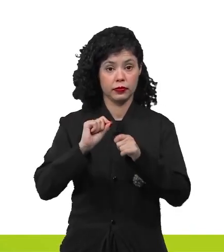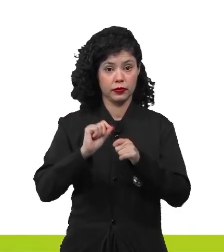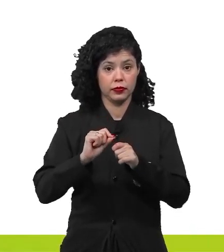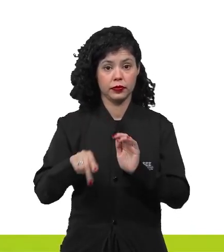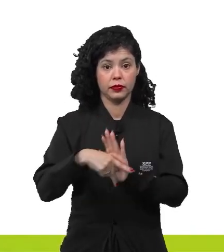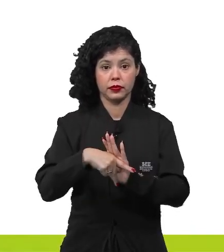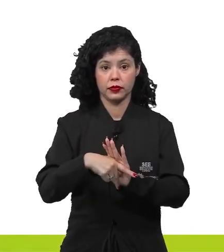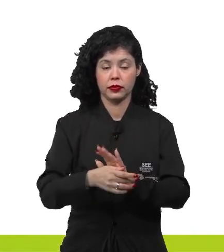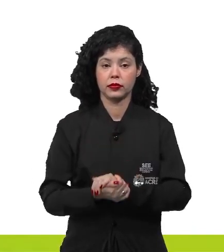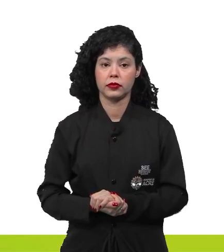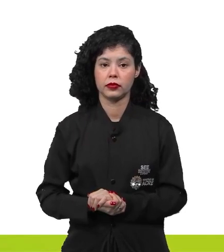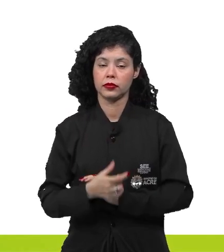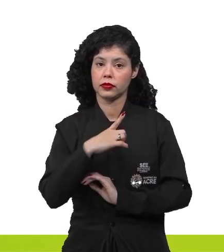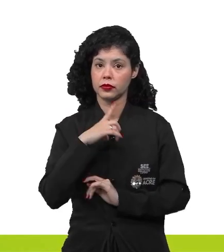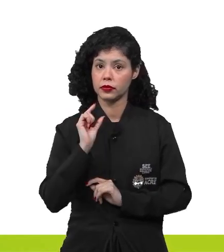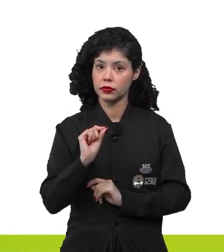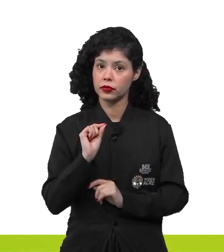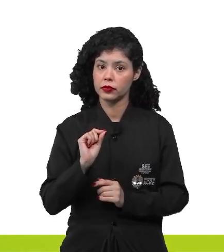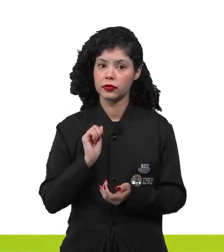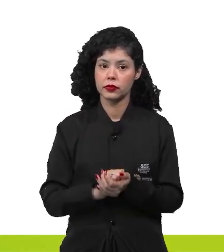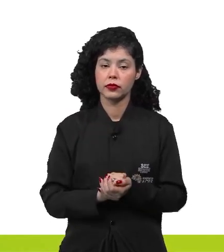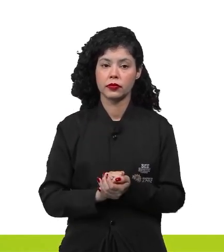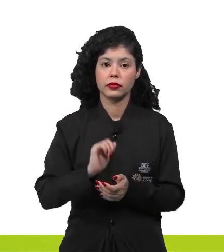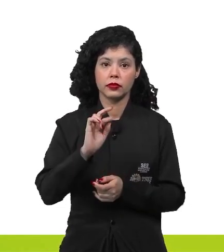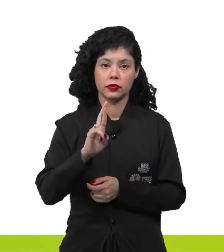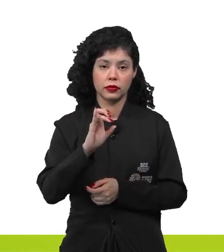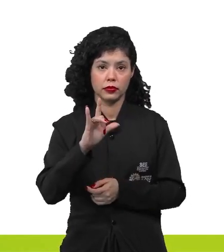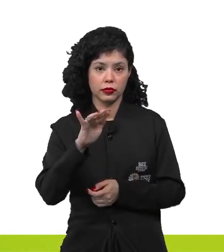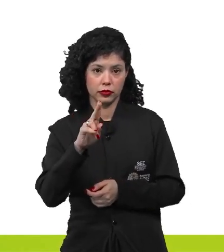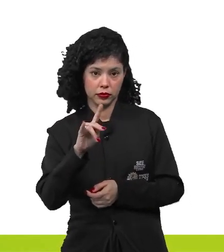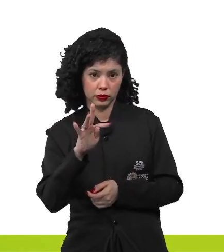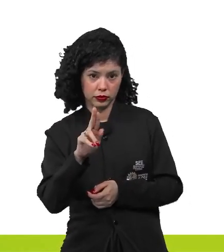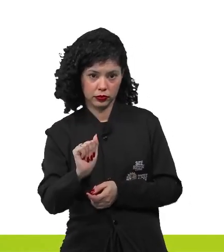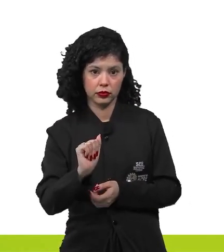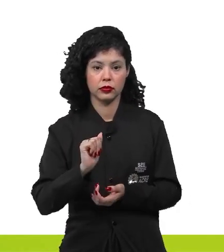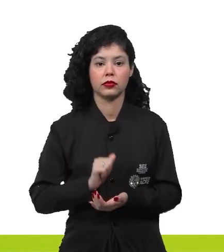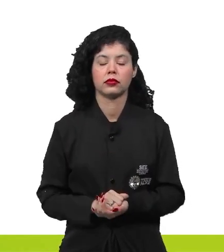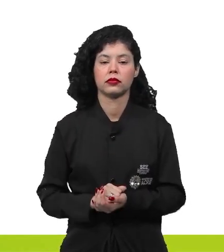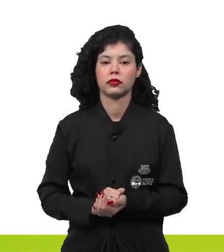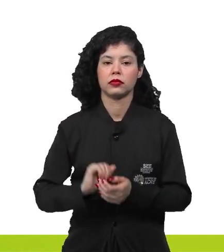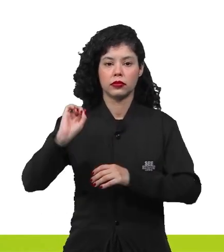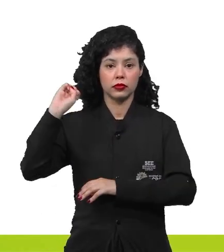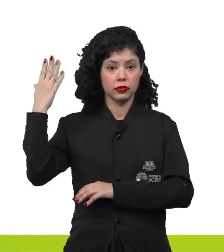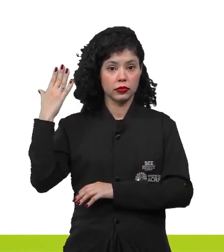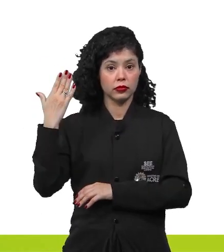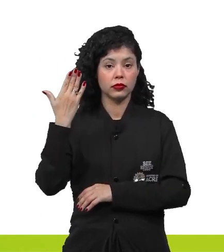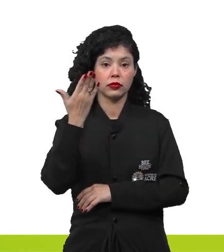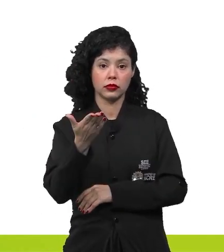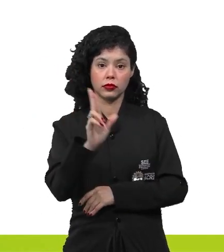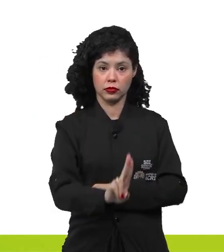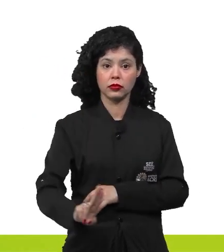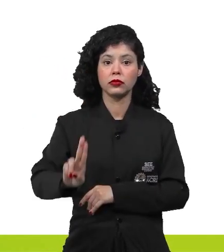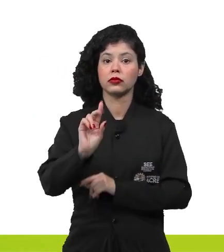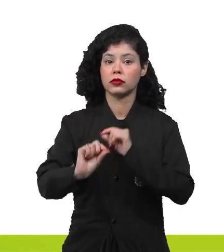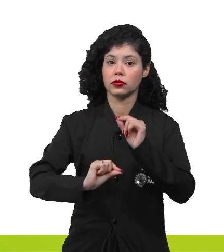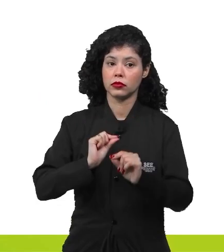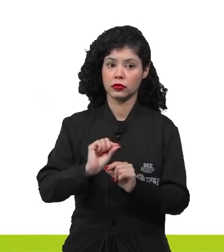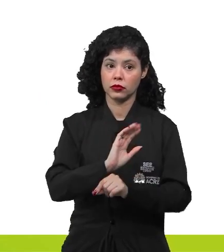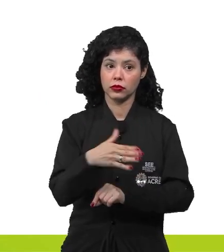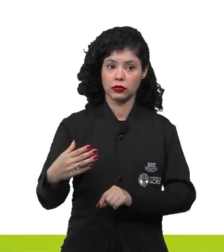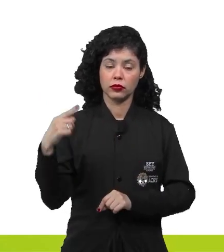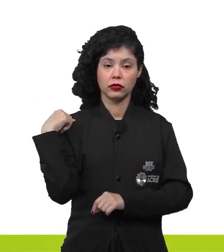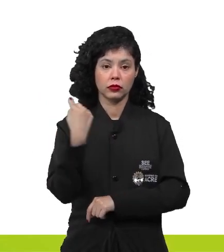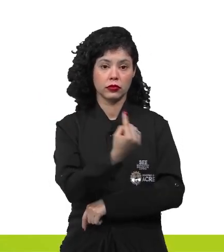realiza. Nós temos aqui uma receita, nesse caso aqui, o contexto em que nós vamos utilizar é quando